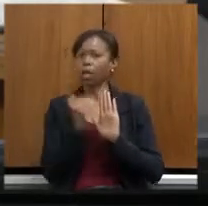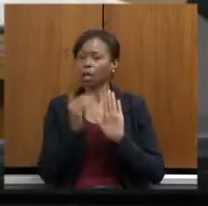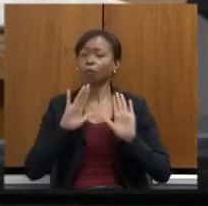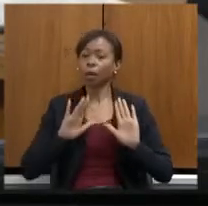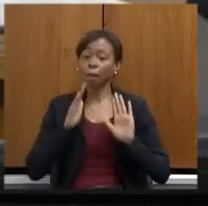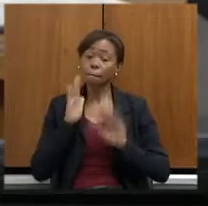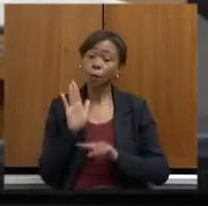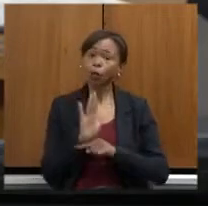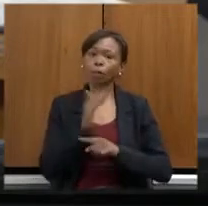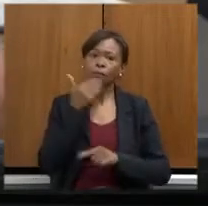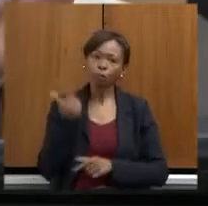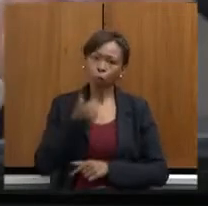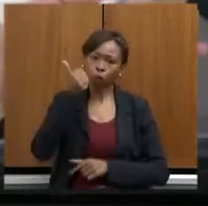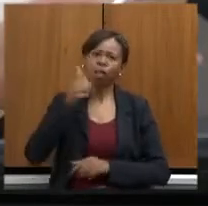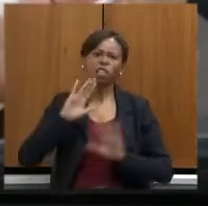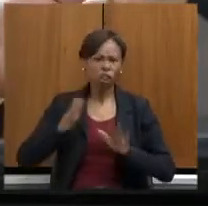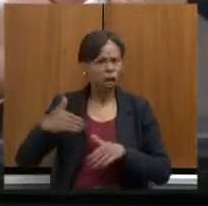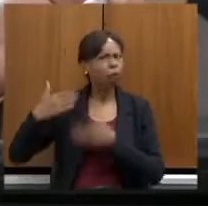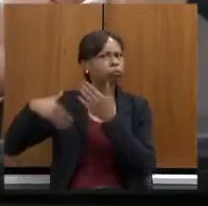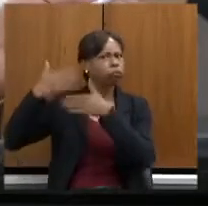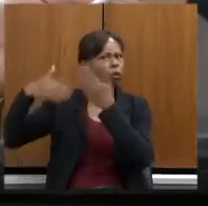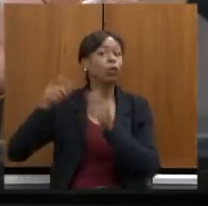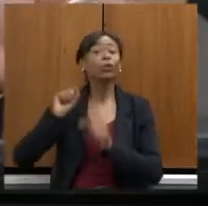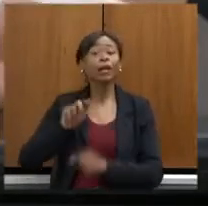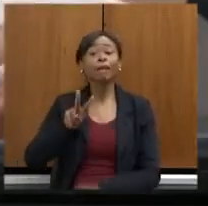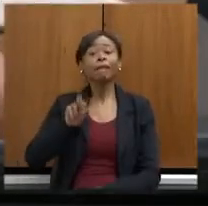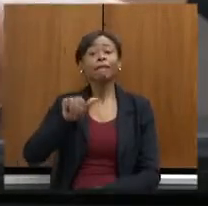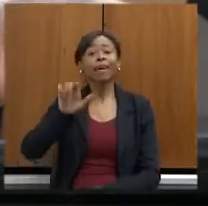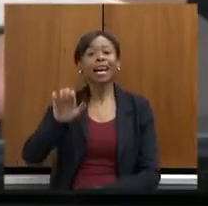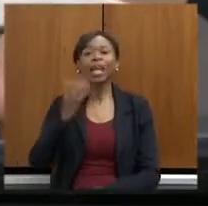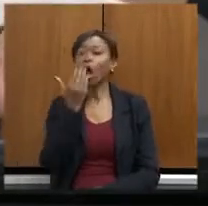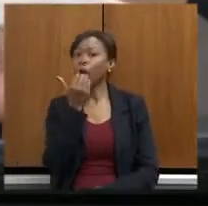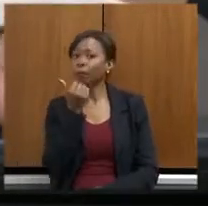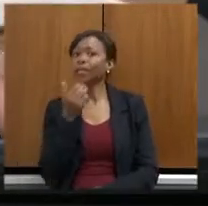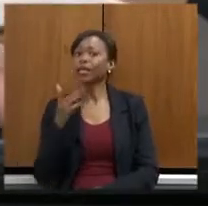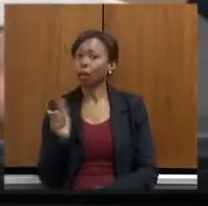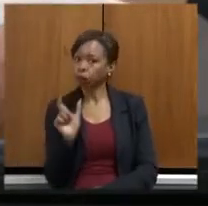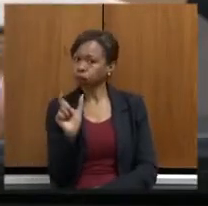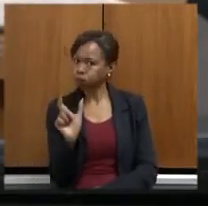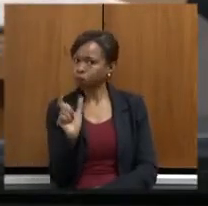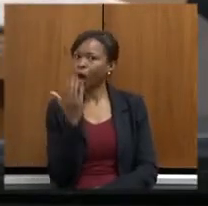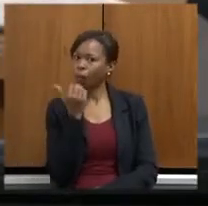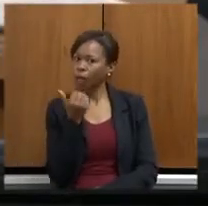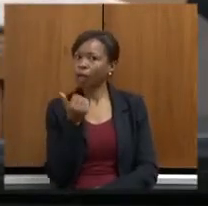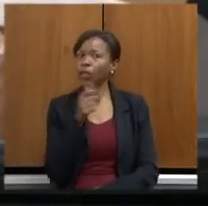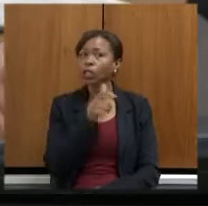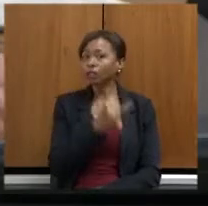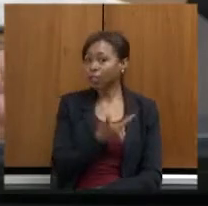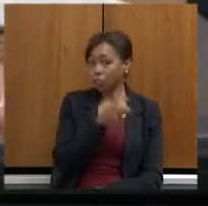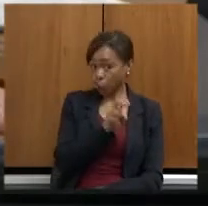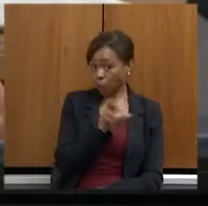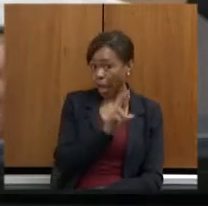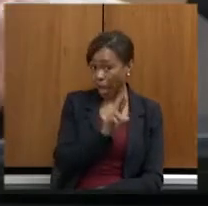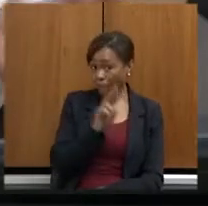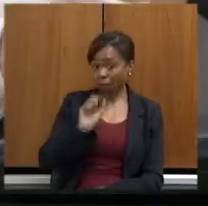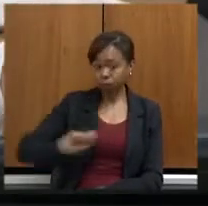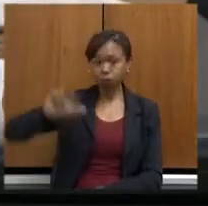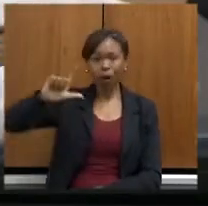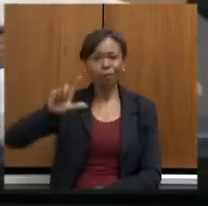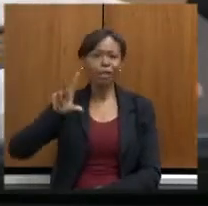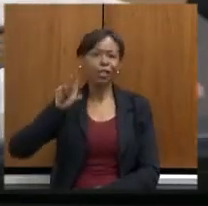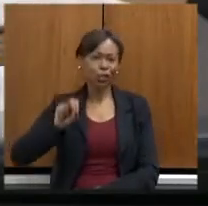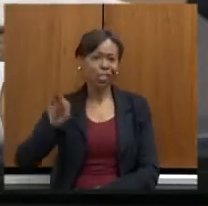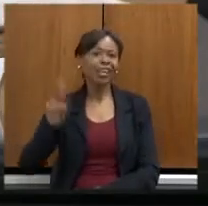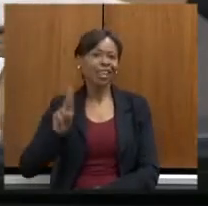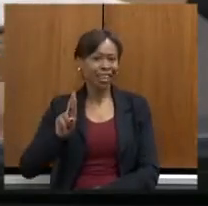condições já tive a evolução muito grande a questão do e são né que nós conseguimos passar de 25 para r$ 50 Pode parecer pouco mas